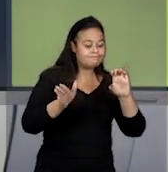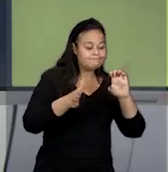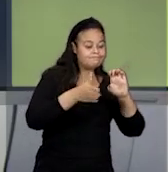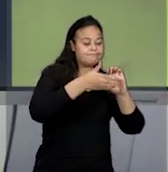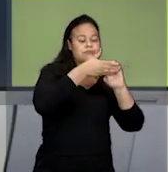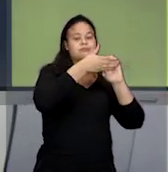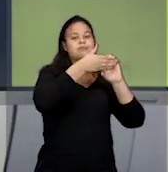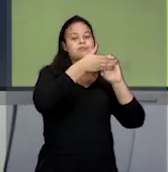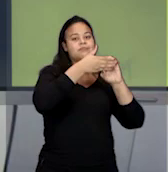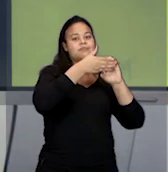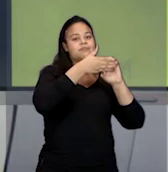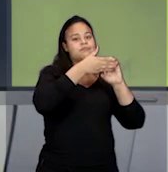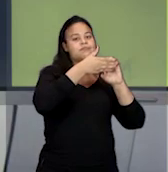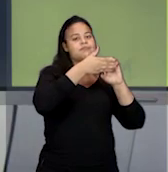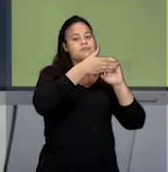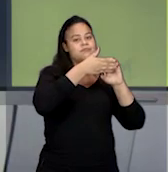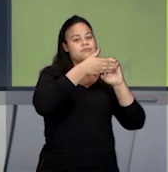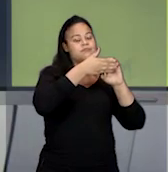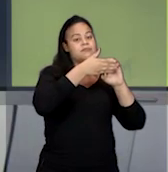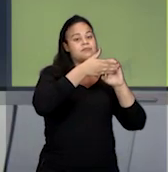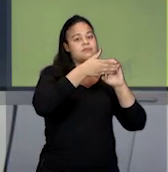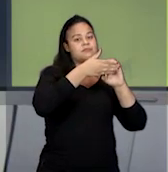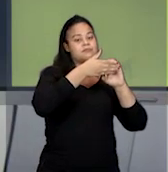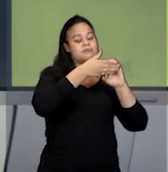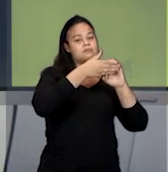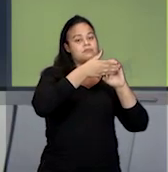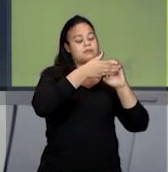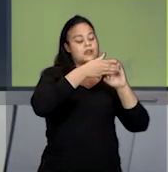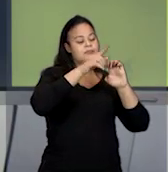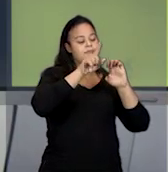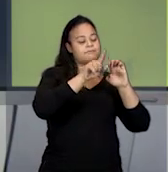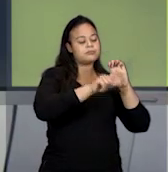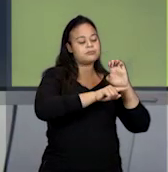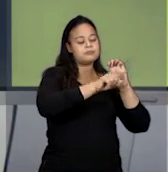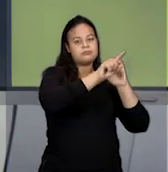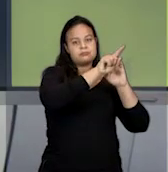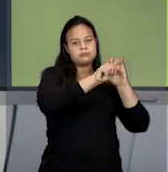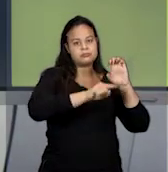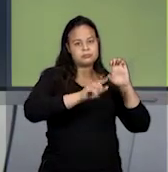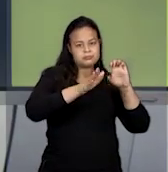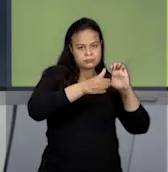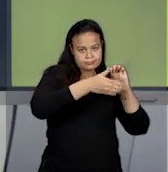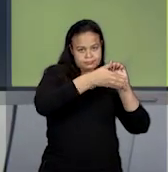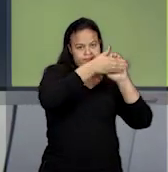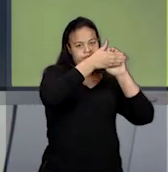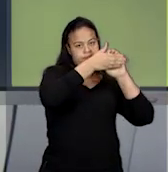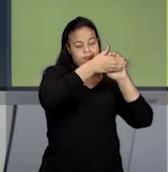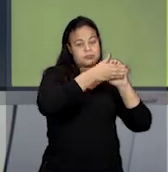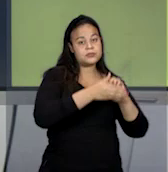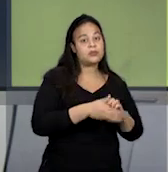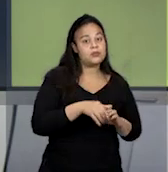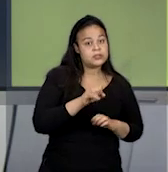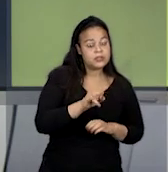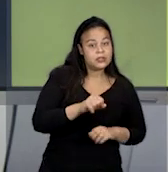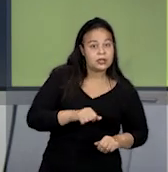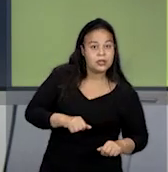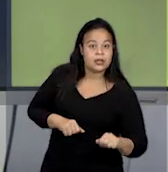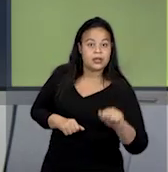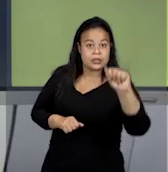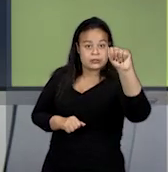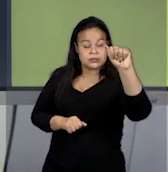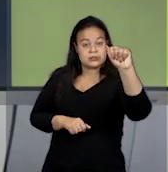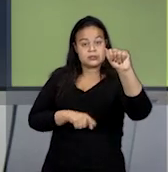inibidor, ele vai inibir. Então, se eu falo que o alelo azão